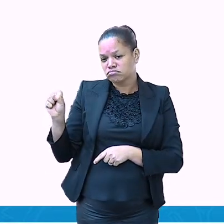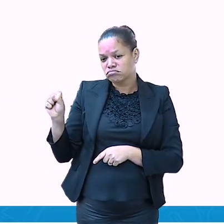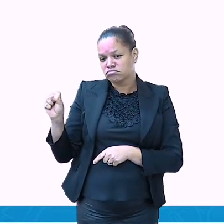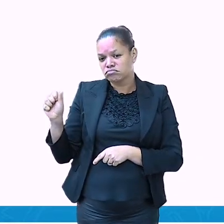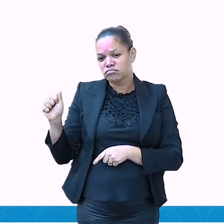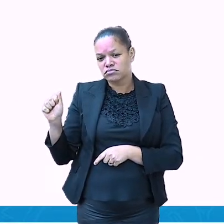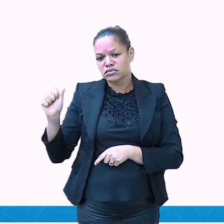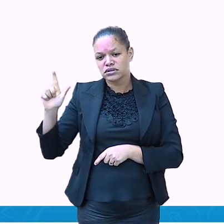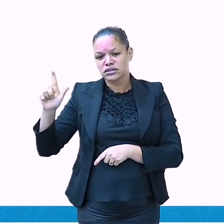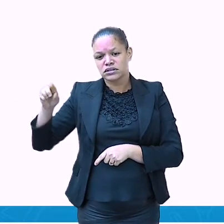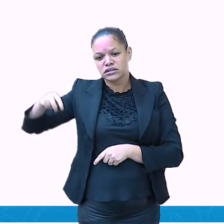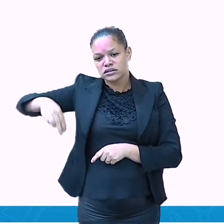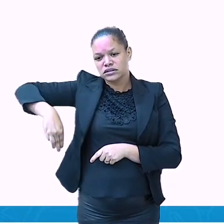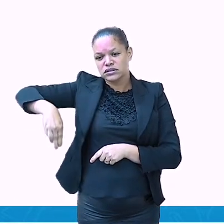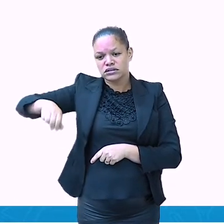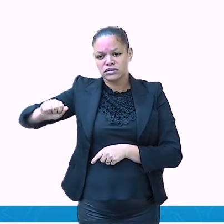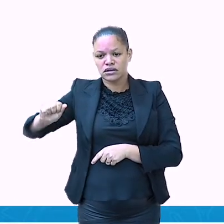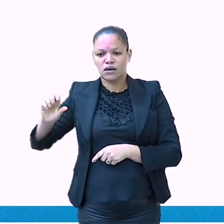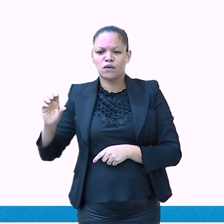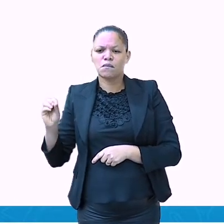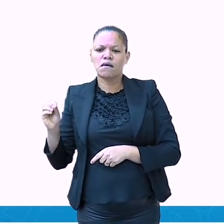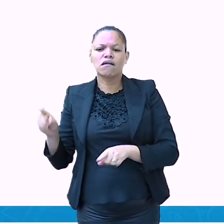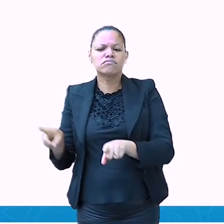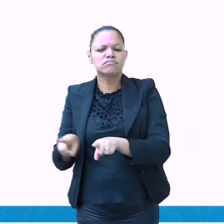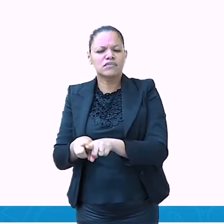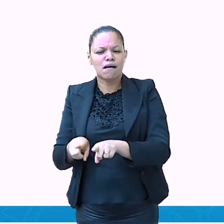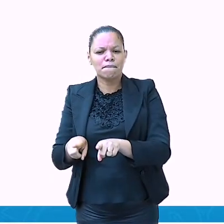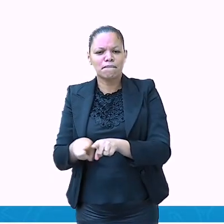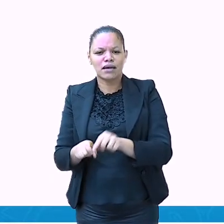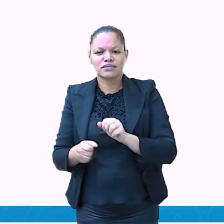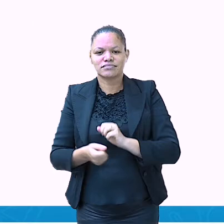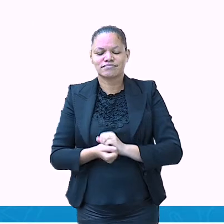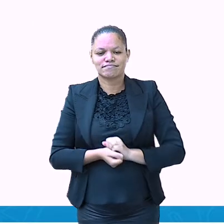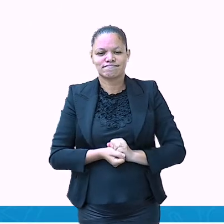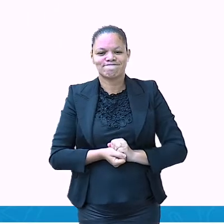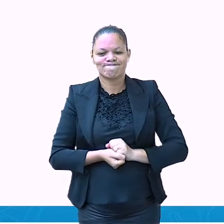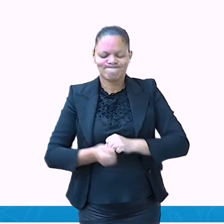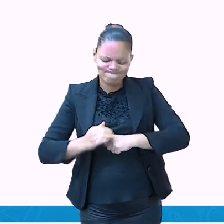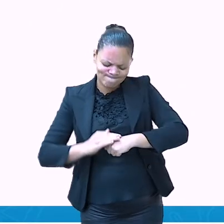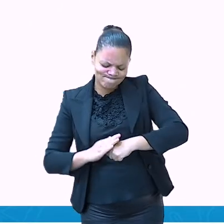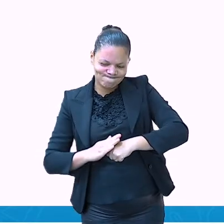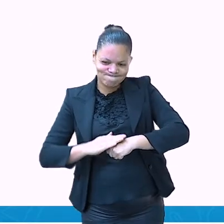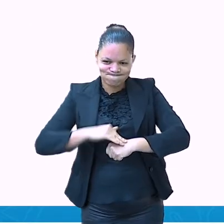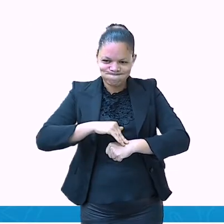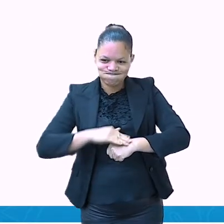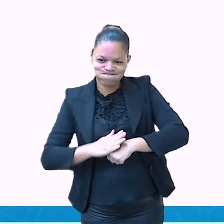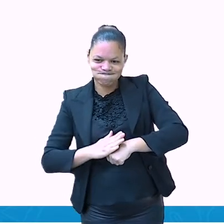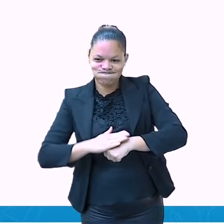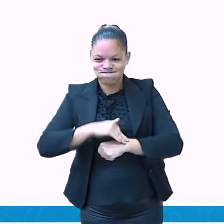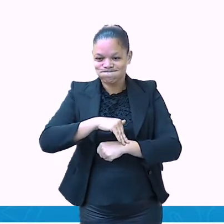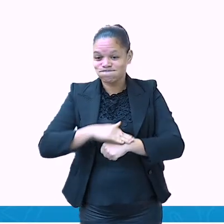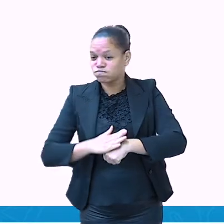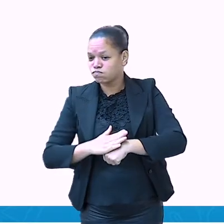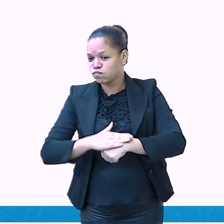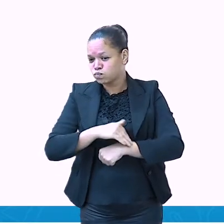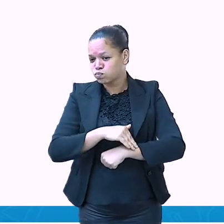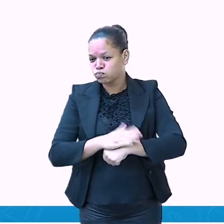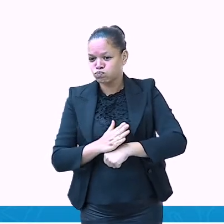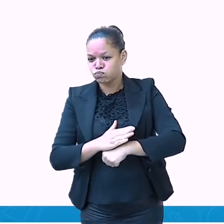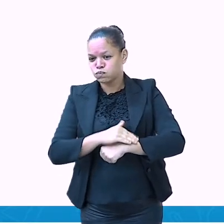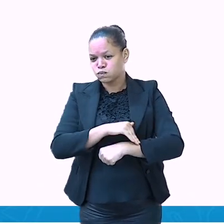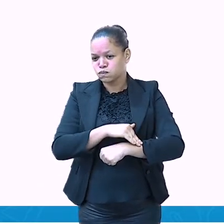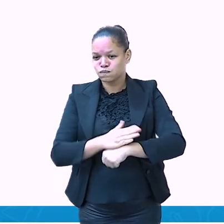do peixe ósseo. Eles têm escamas flexíveis. Quando você vai limpar um peixe,